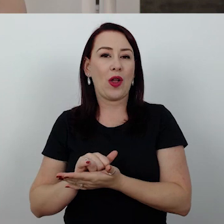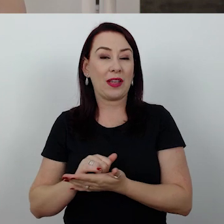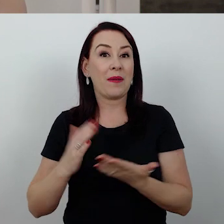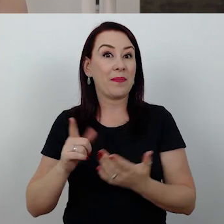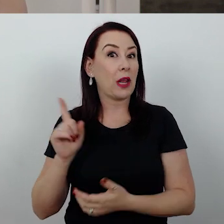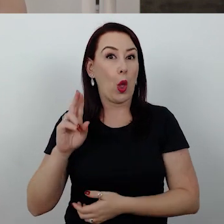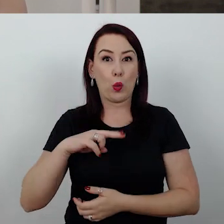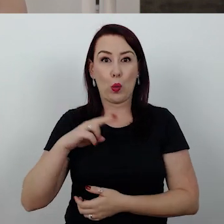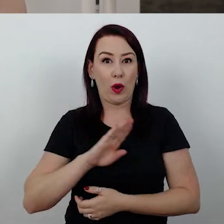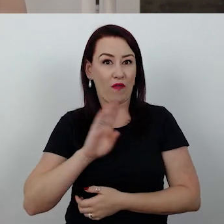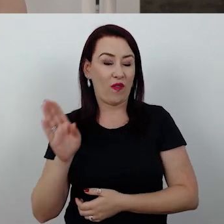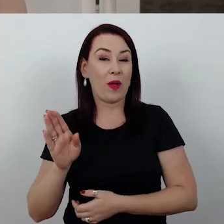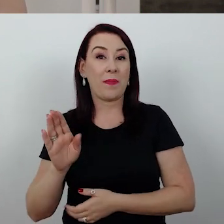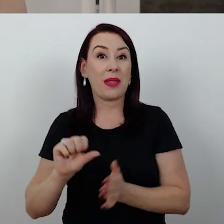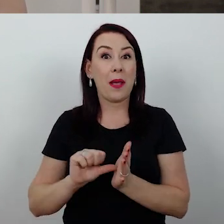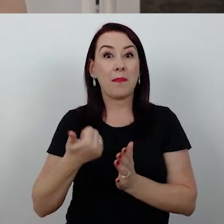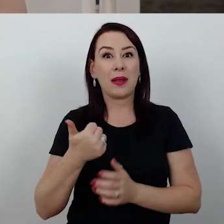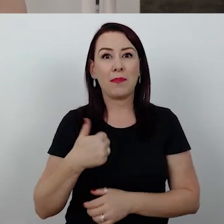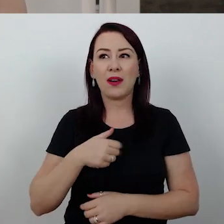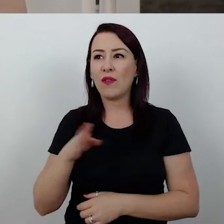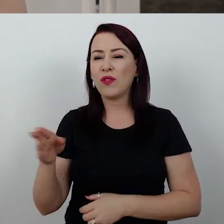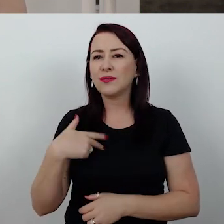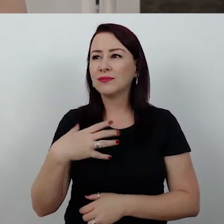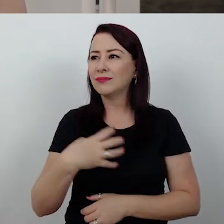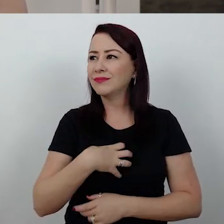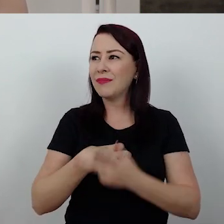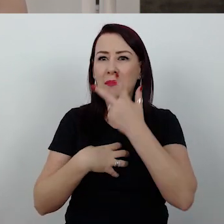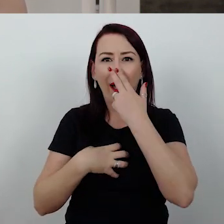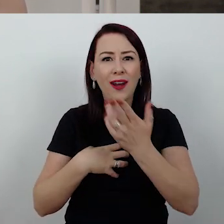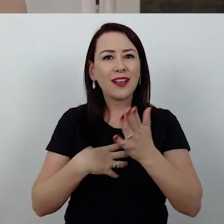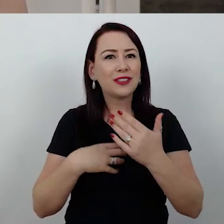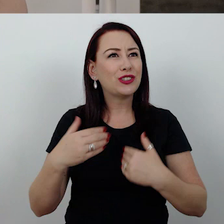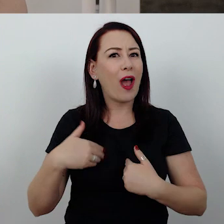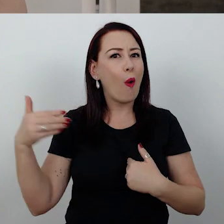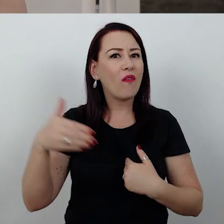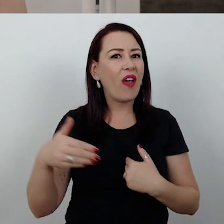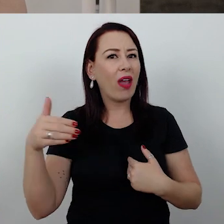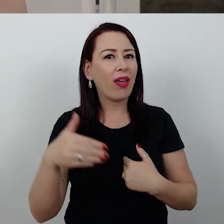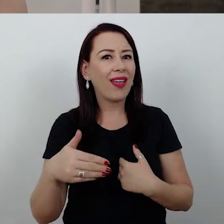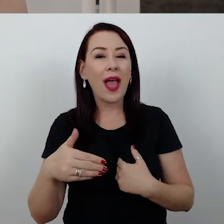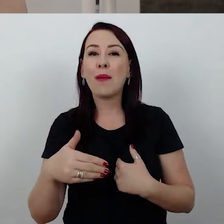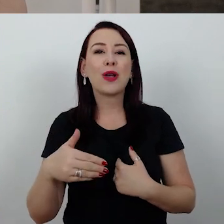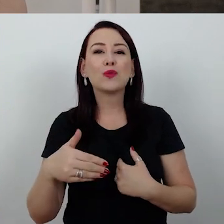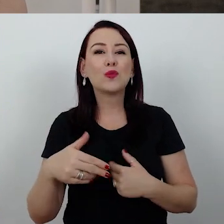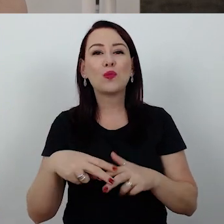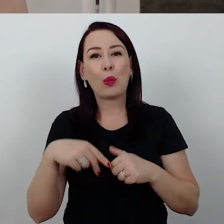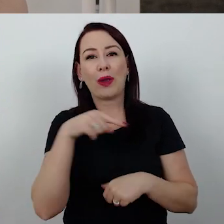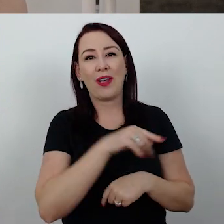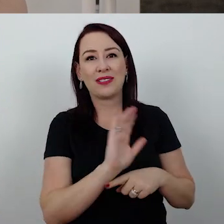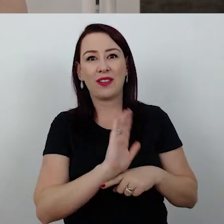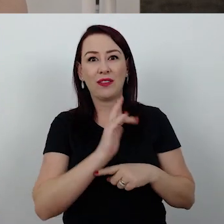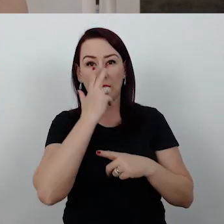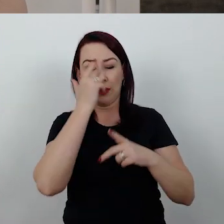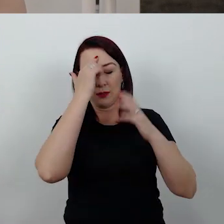Nova York. Quando eu fui a primeira vez a Nova York, parecia que eu já tinha estado lá várias vezes. É uma loucura isso, né? Quase